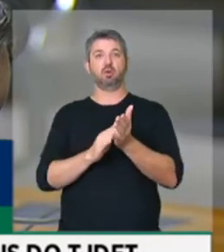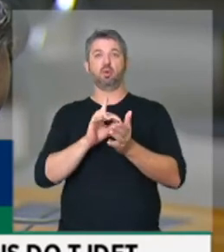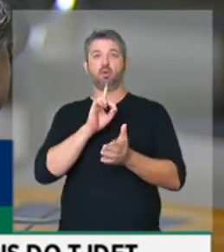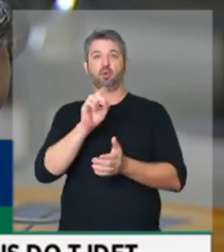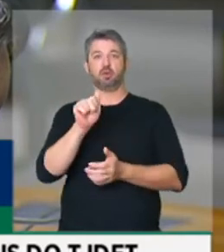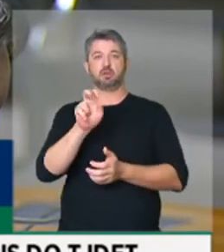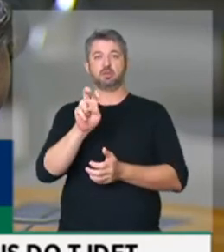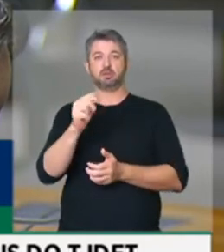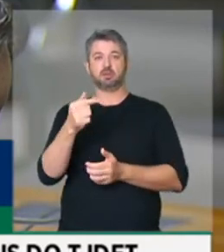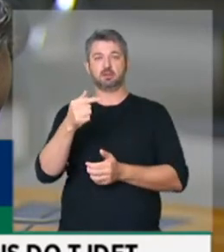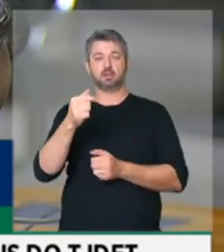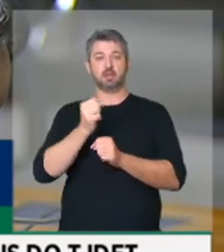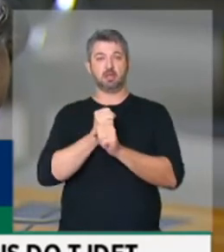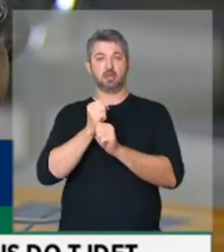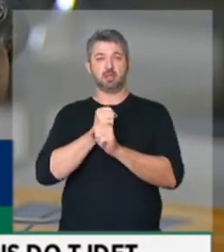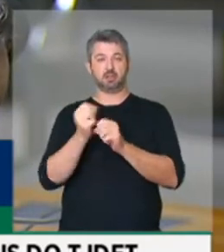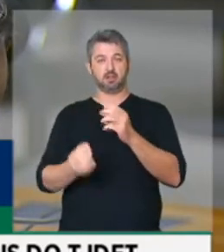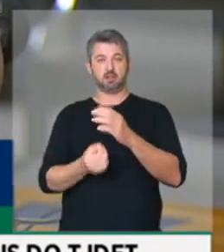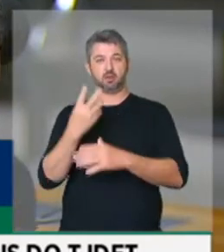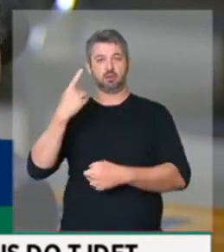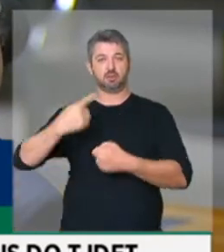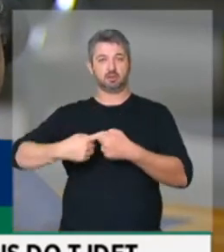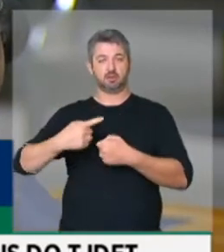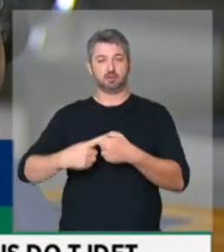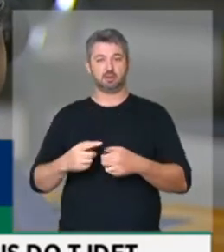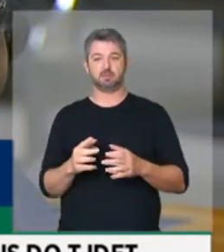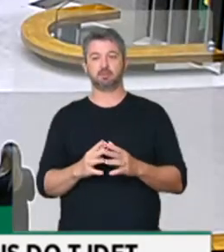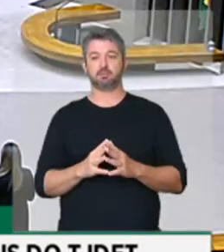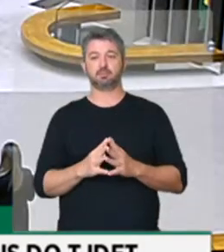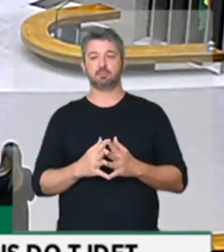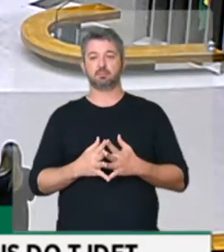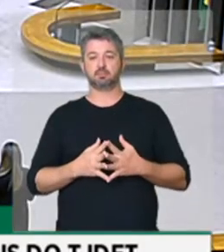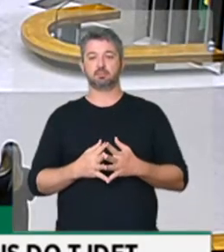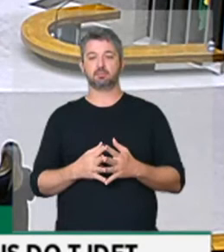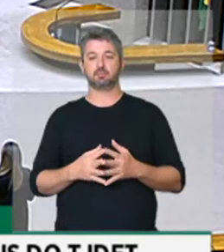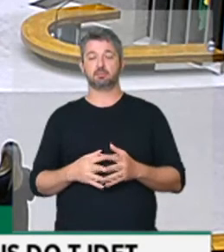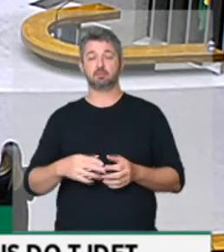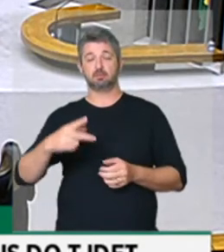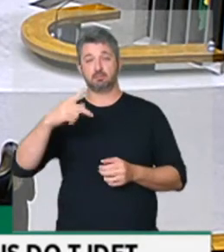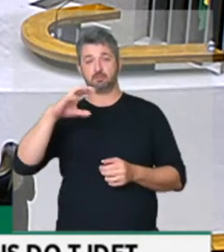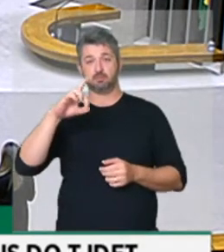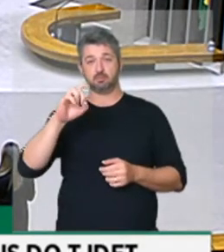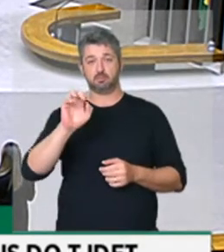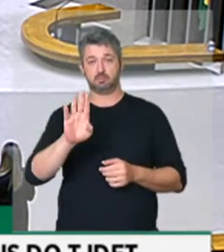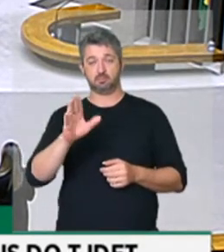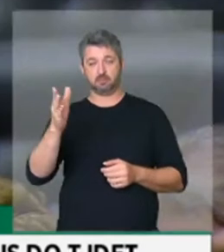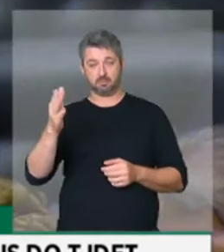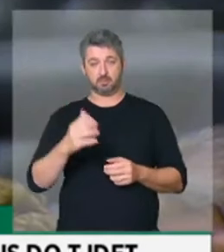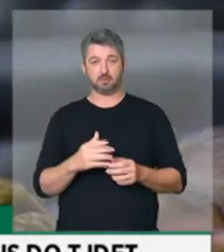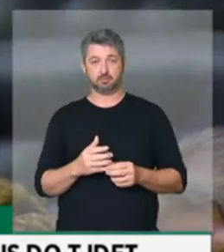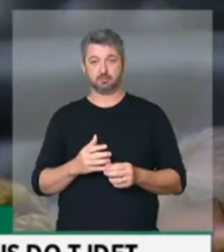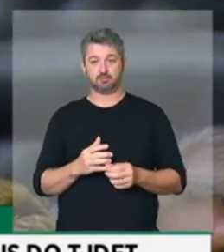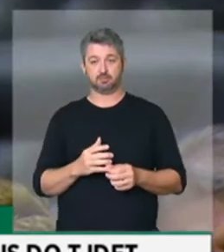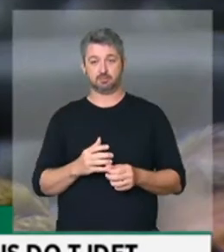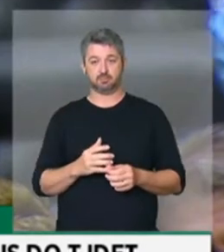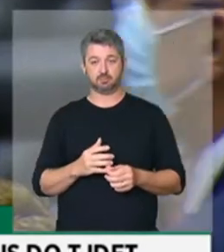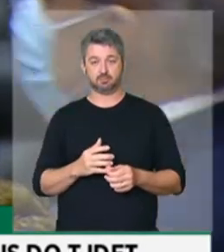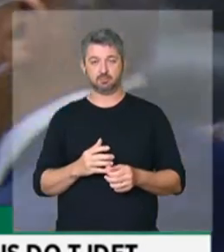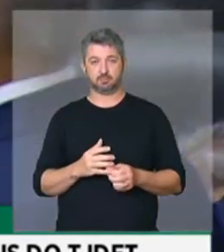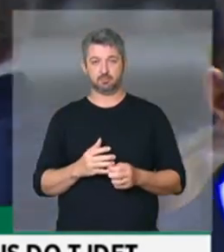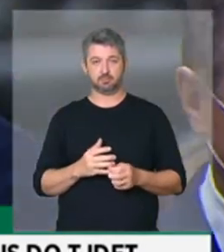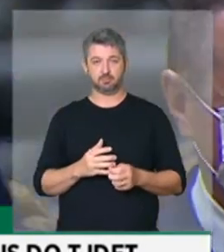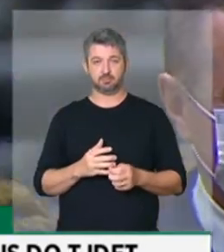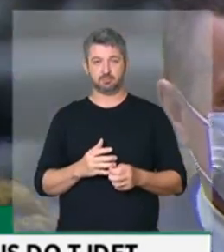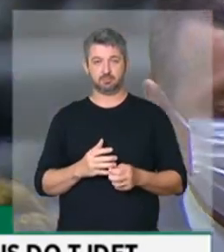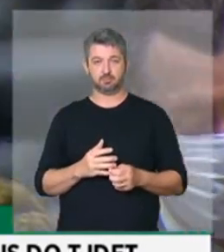157 anos de emancipação política. PCdoB, deputado Daniel. Senhor presidente, o PCdoB encaminha o voto sim,